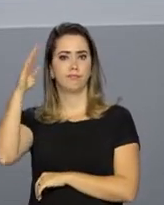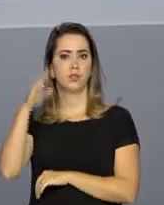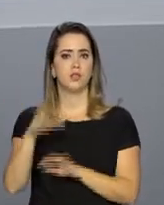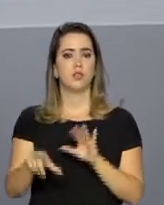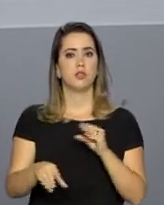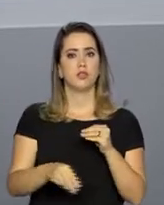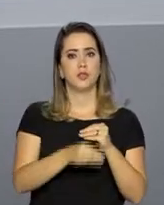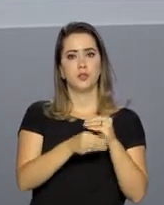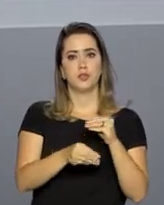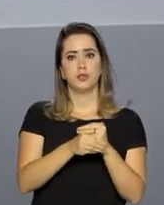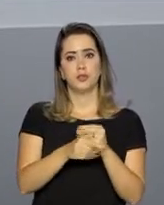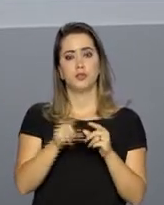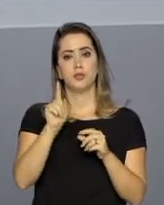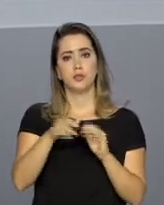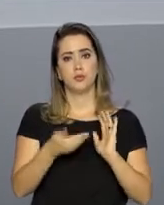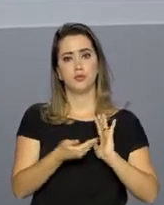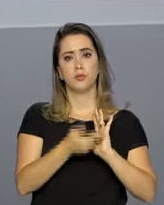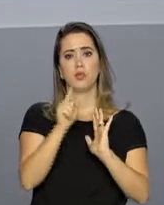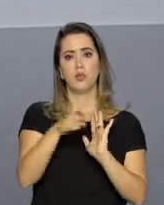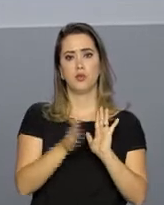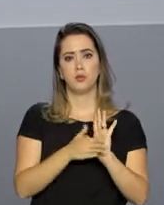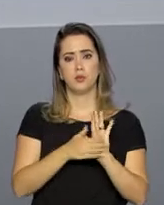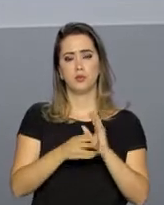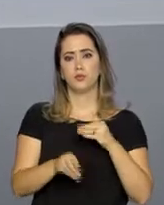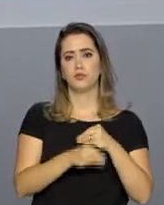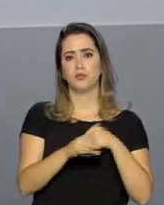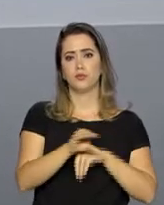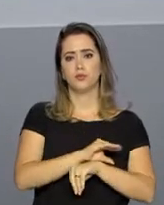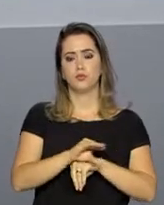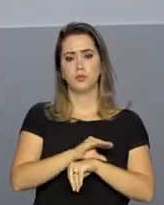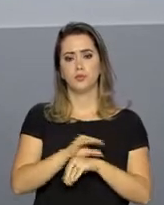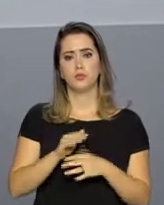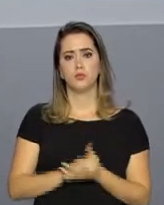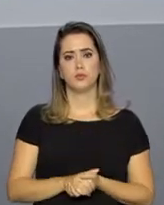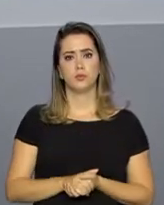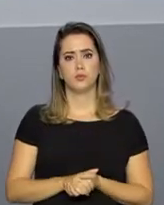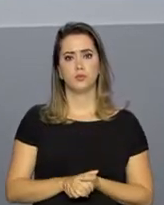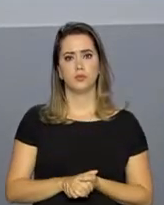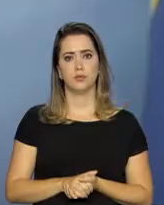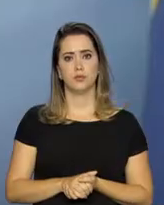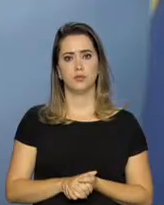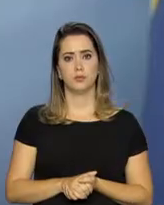previdência em andamento na câmara é uma proposta de emenda à constituição